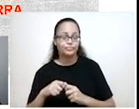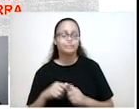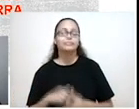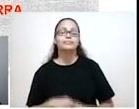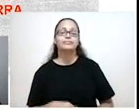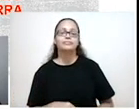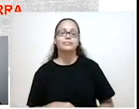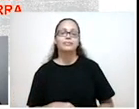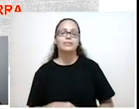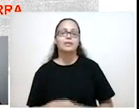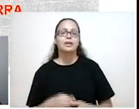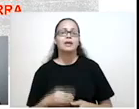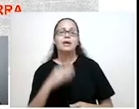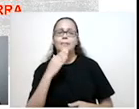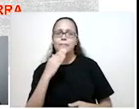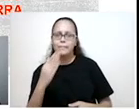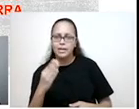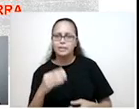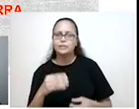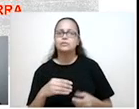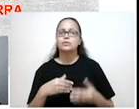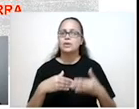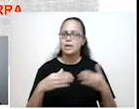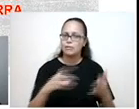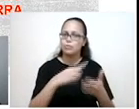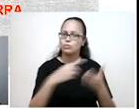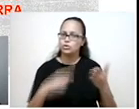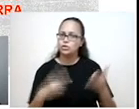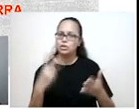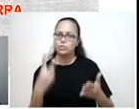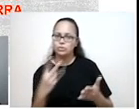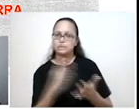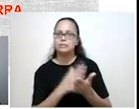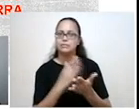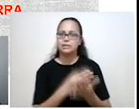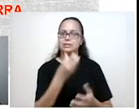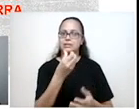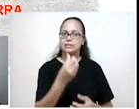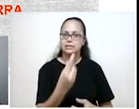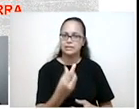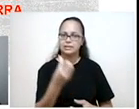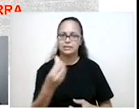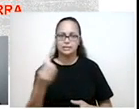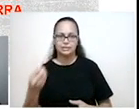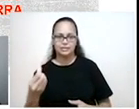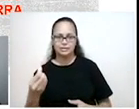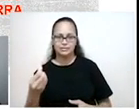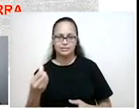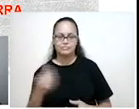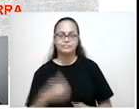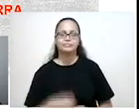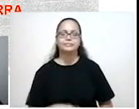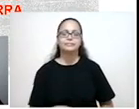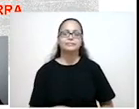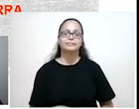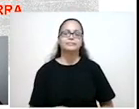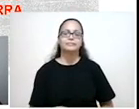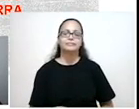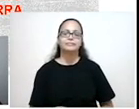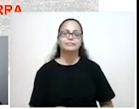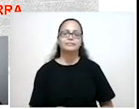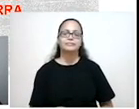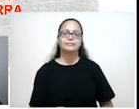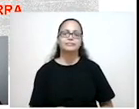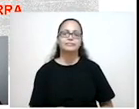de vocês, eu peço que abram a apostila 2 na página 166. Prontos?